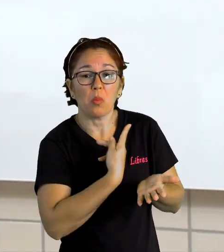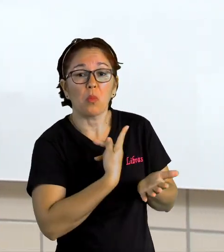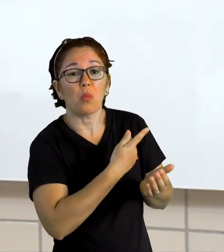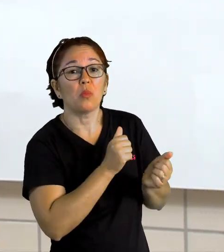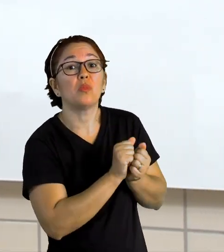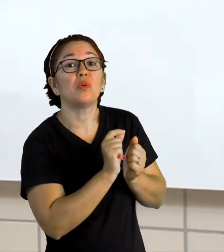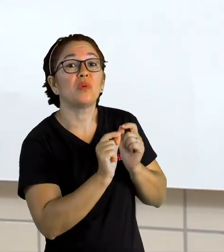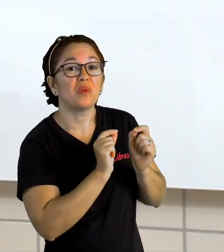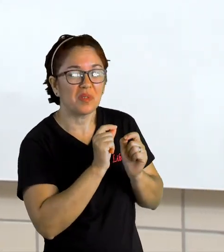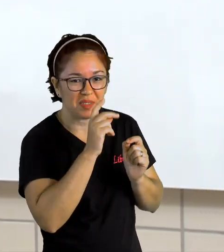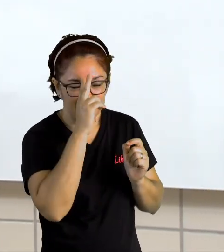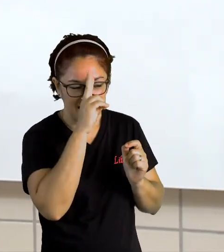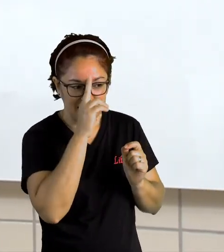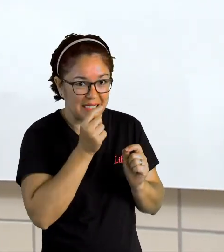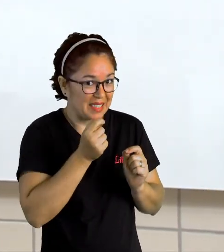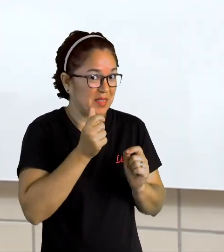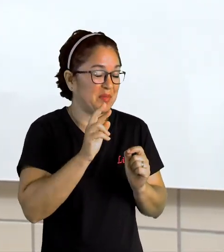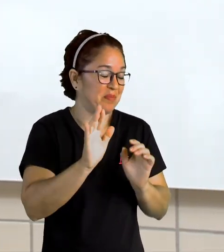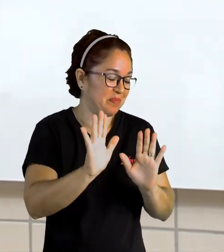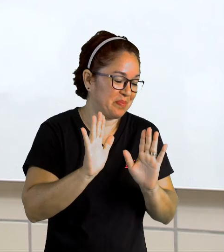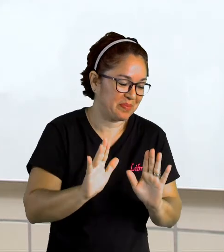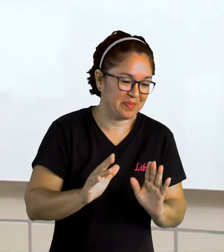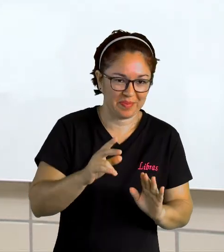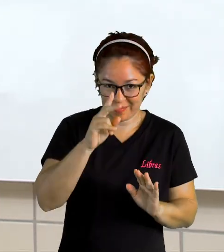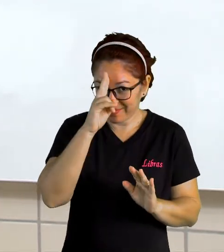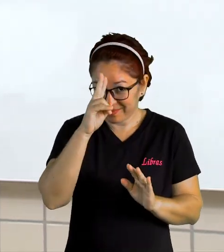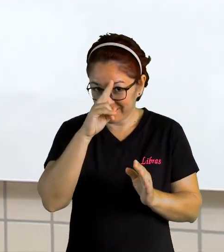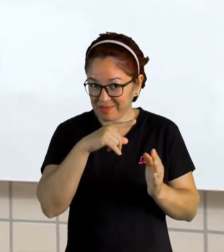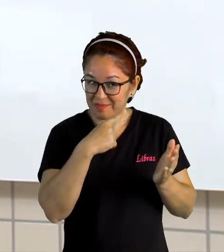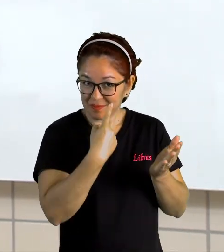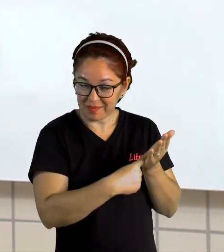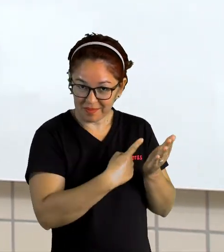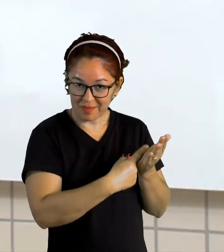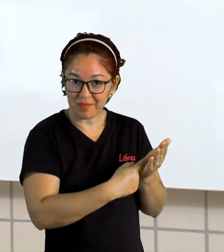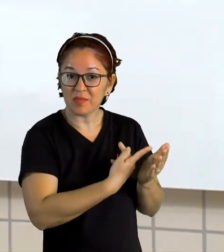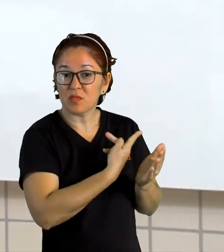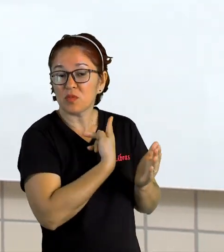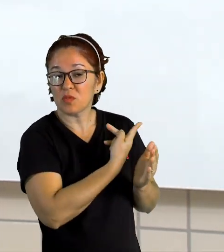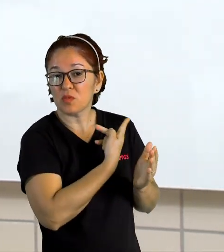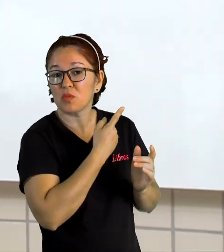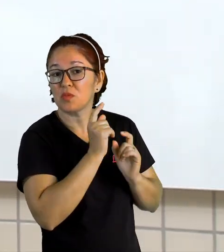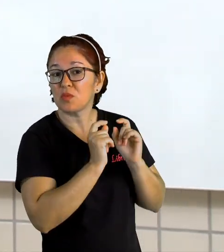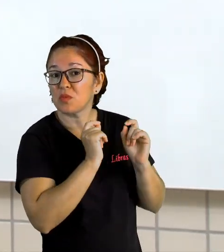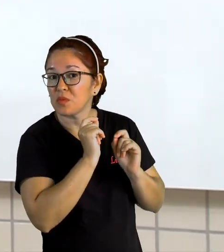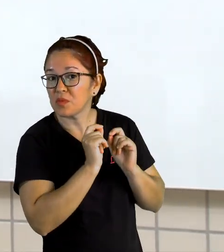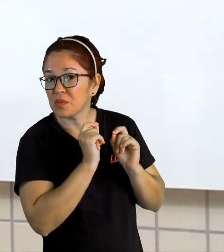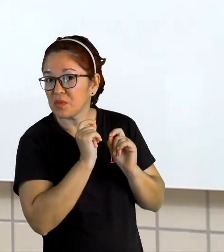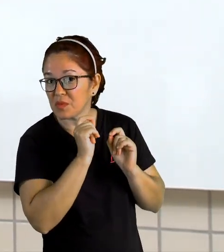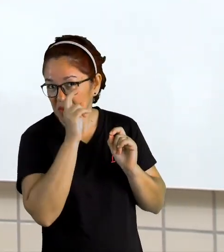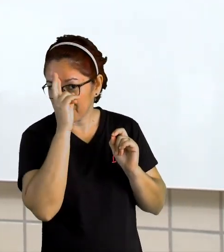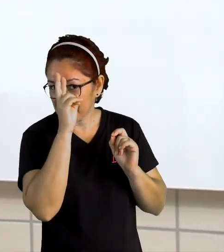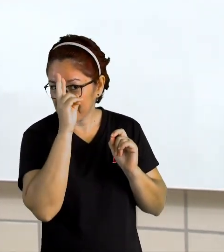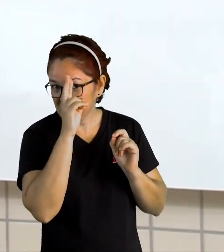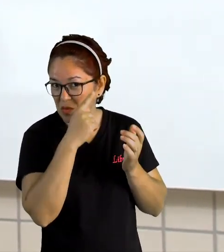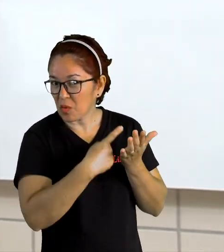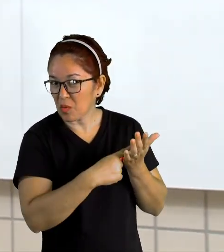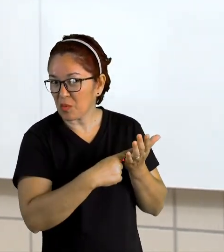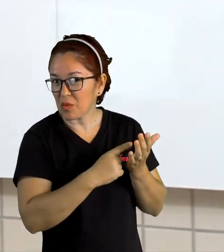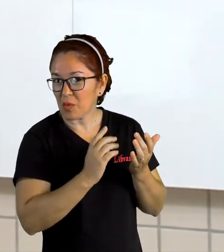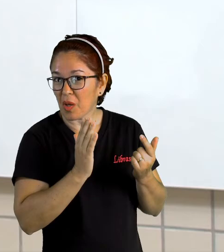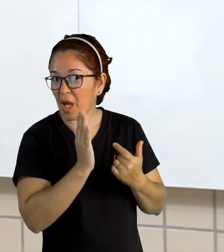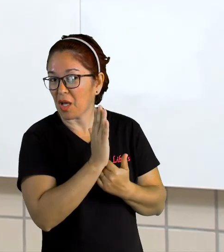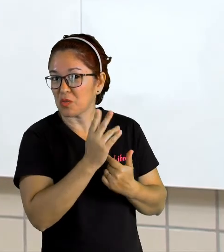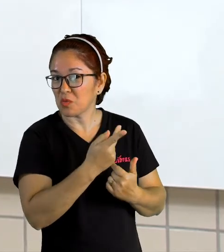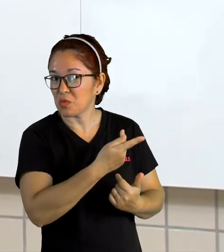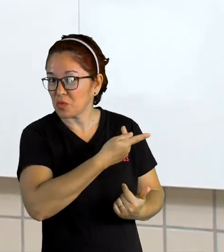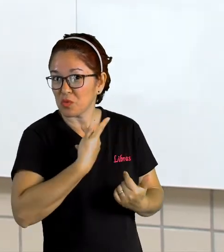quase respondendo aí, hein? Ele fez uma proposta para ele, para os dois ficarem ambos felizes. Então nós temos aí